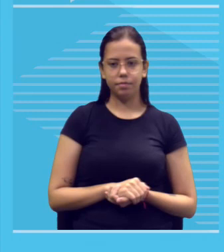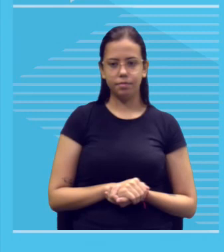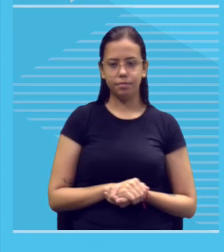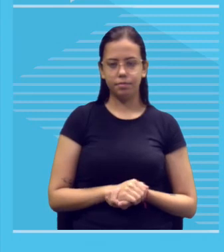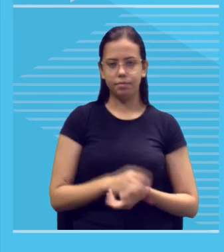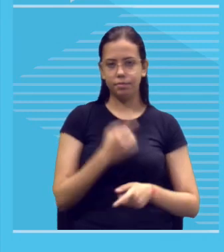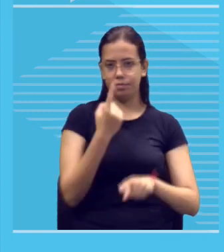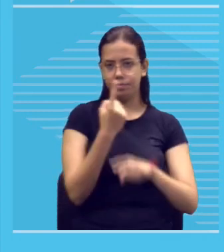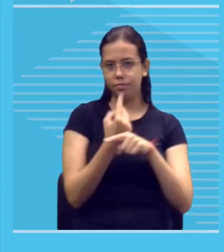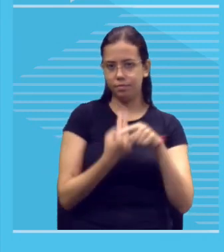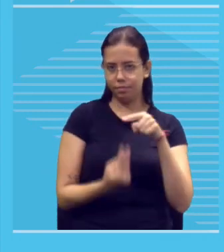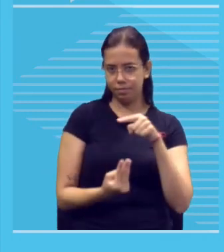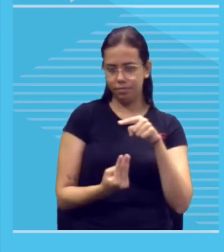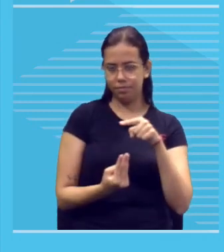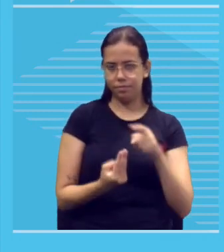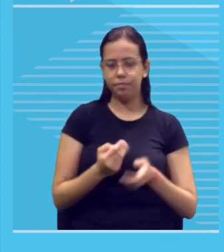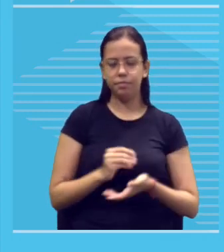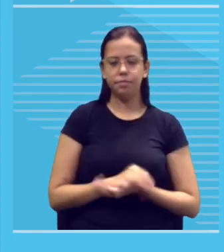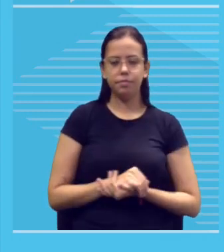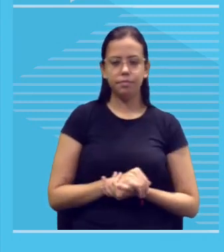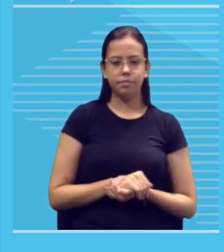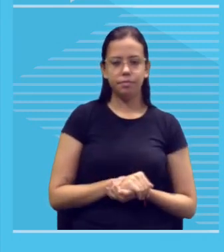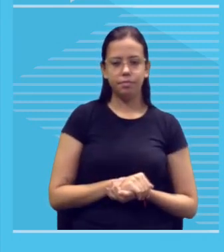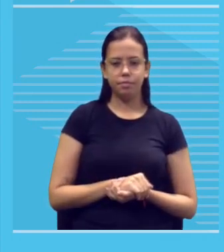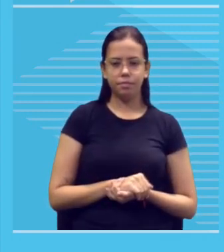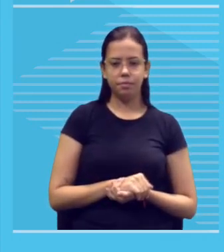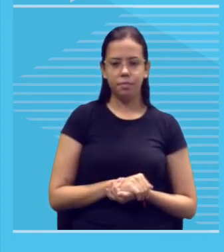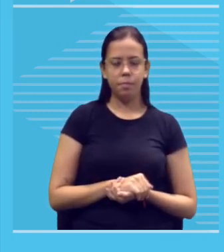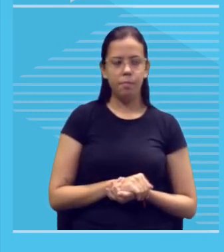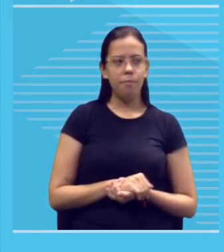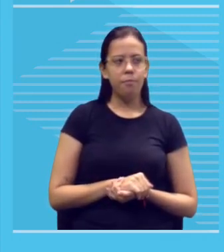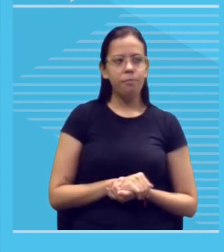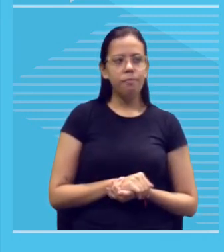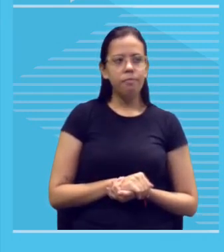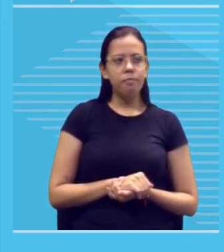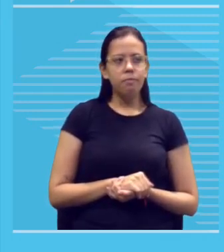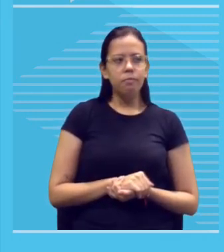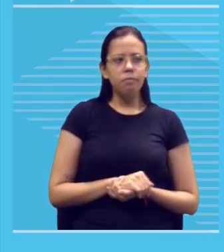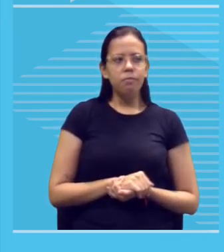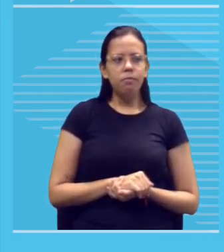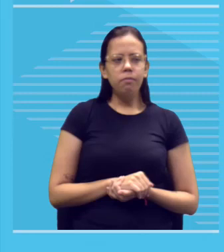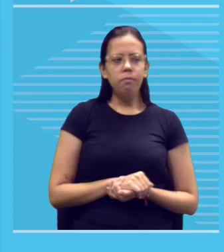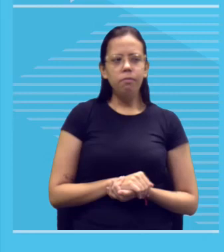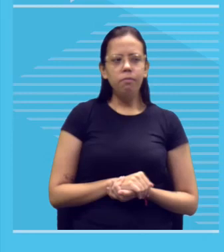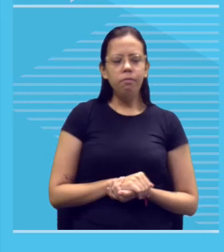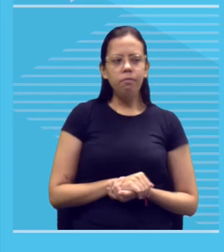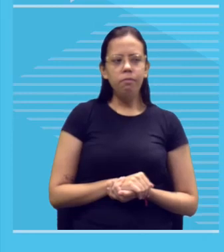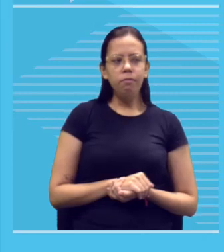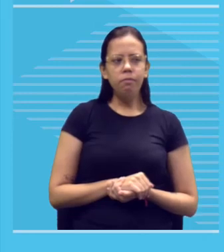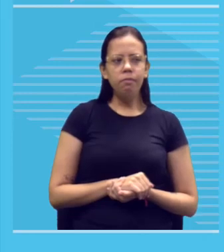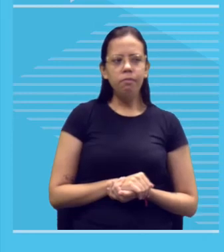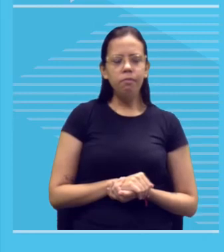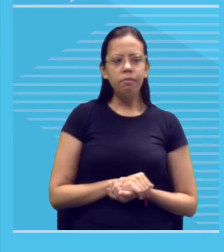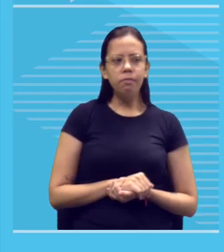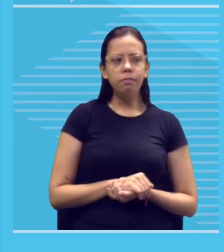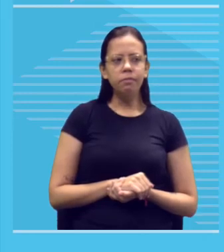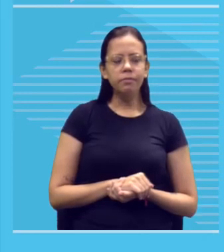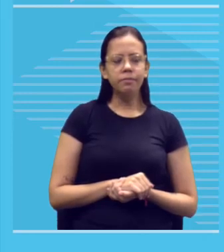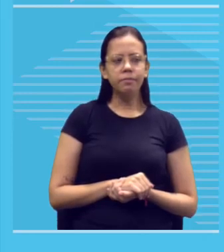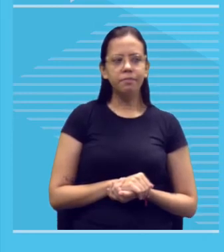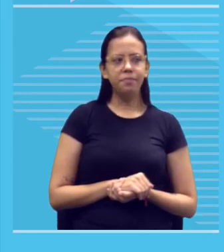a sua terça parte né eu vou pegar um número menos a terça parte desse número desse número dividido por